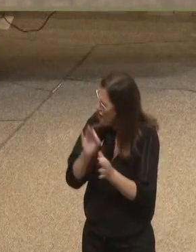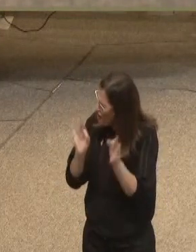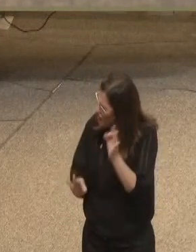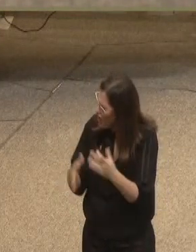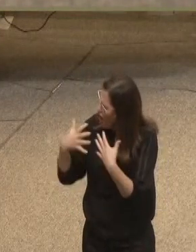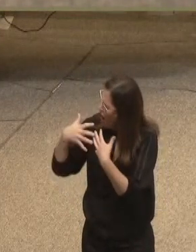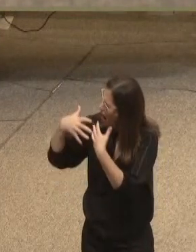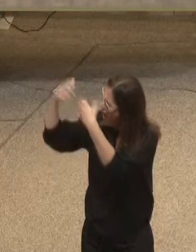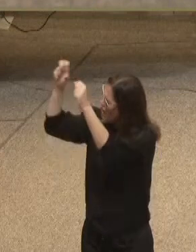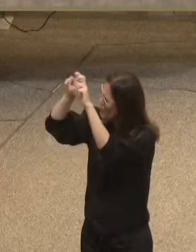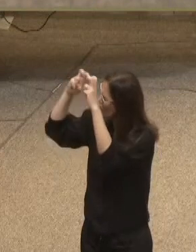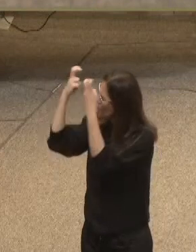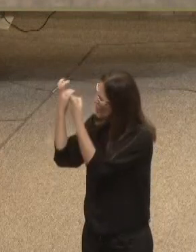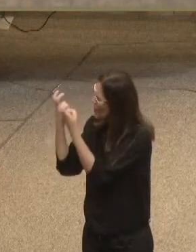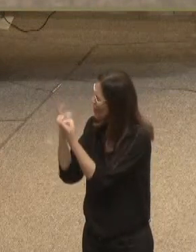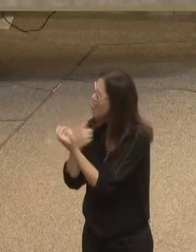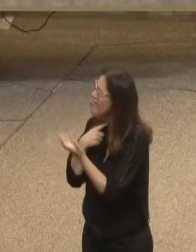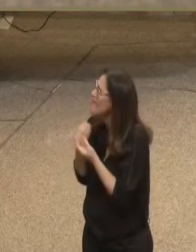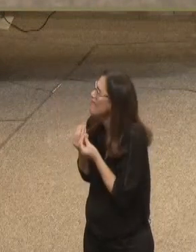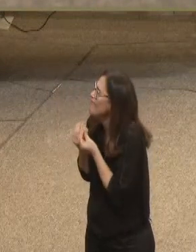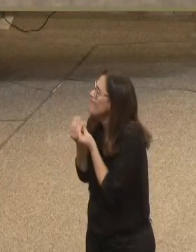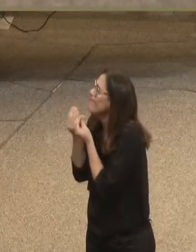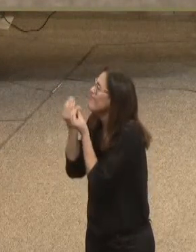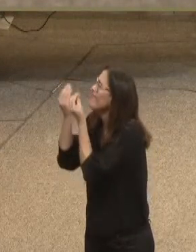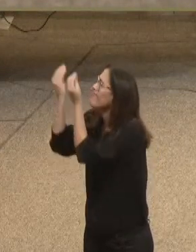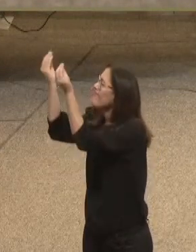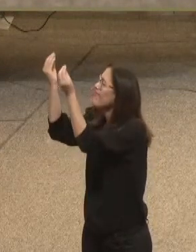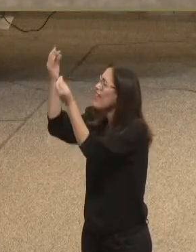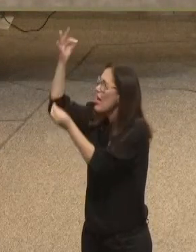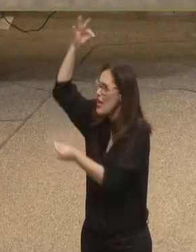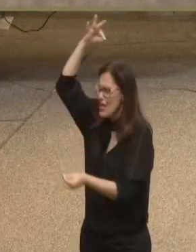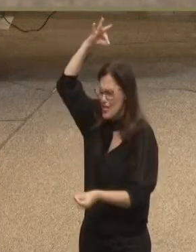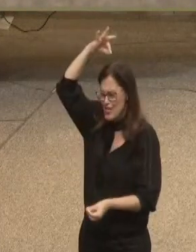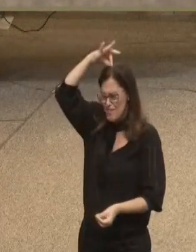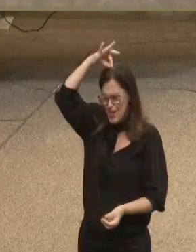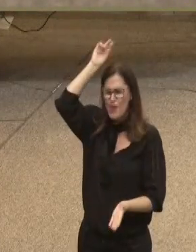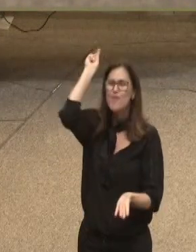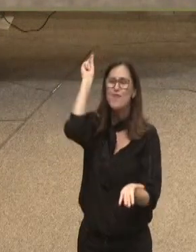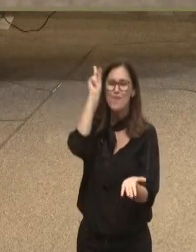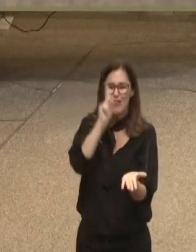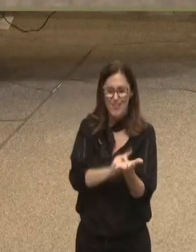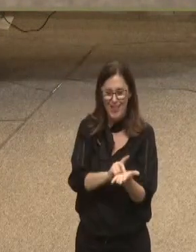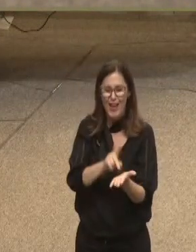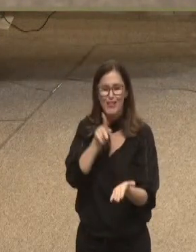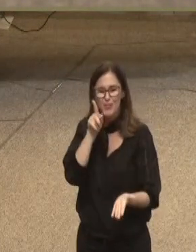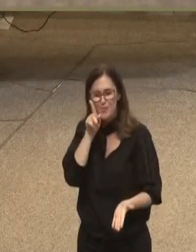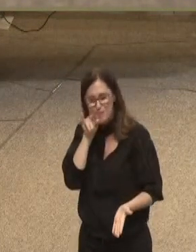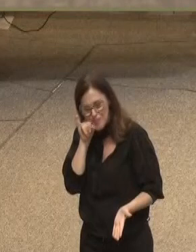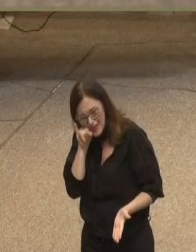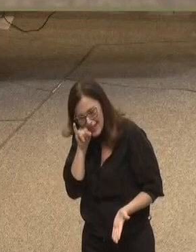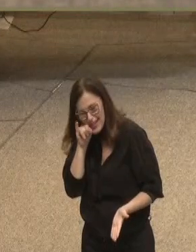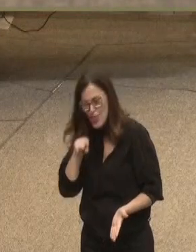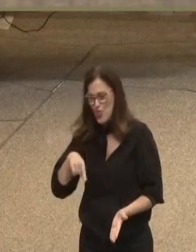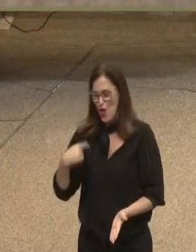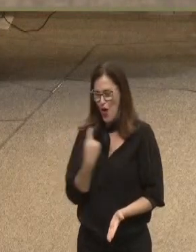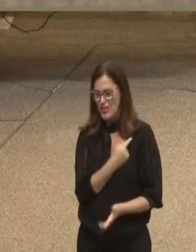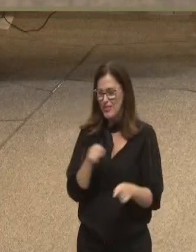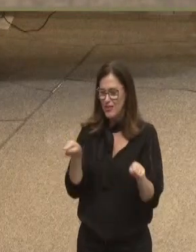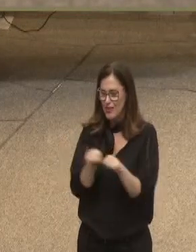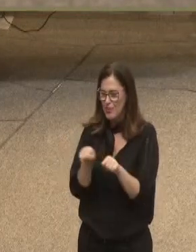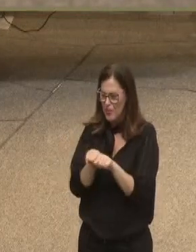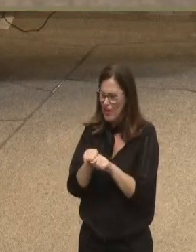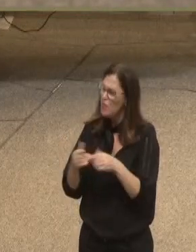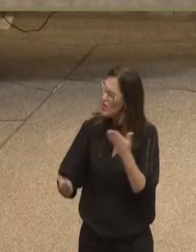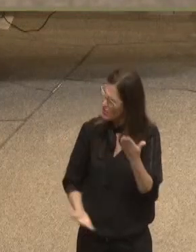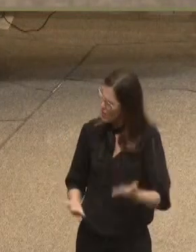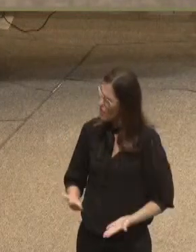esse nosso culto que desejamos te prestar, em espírito e em verdade, Pai. Mas também nós estamos aqui para te